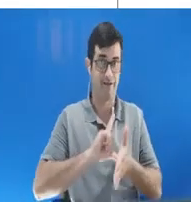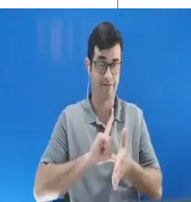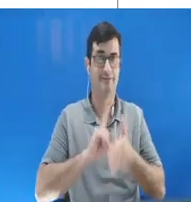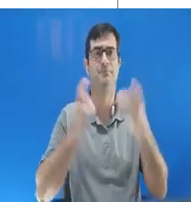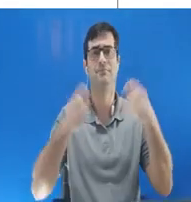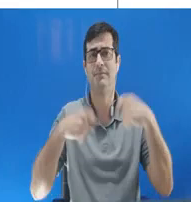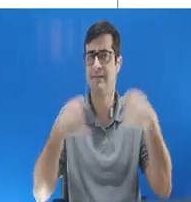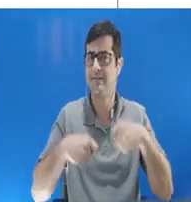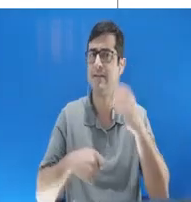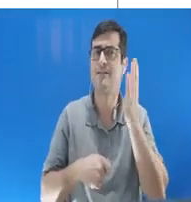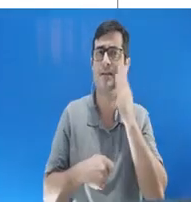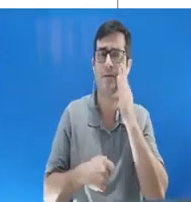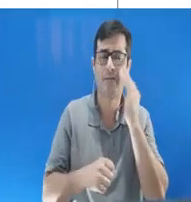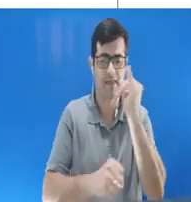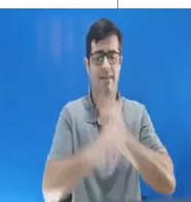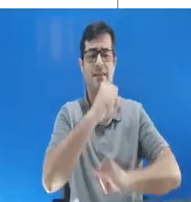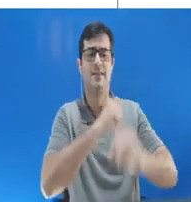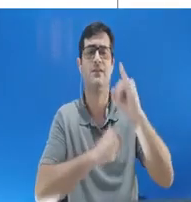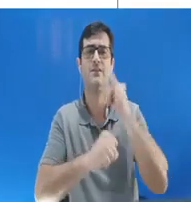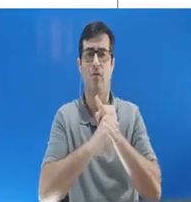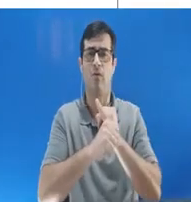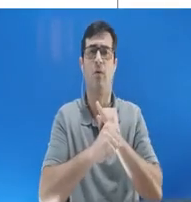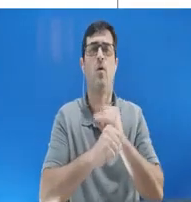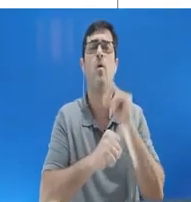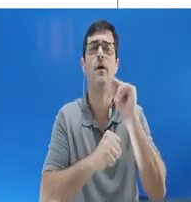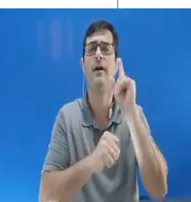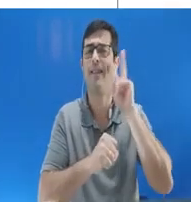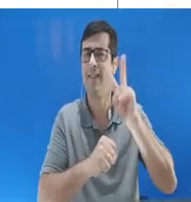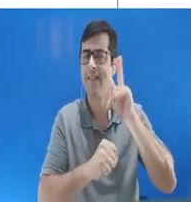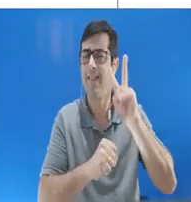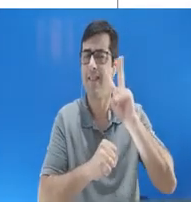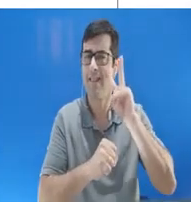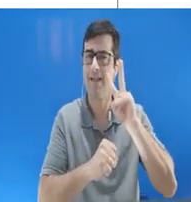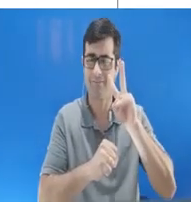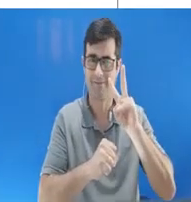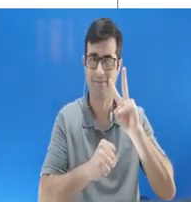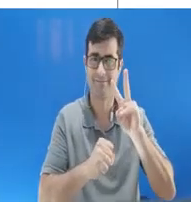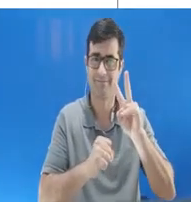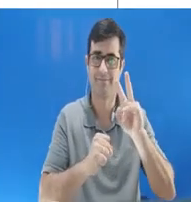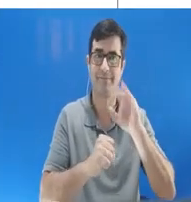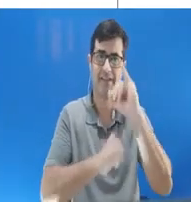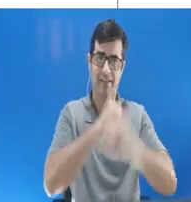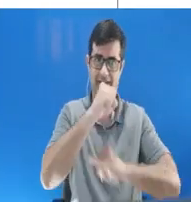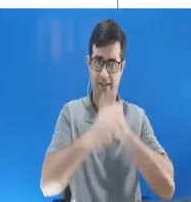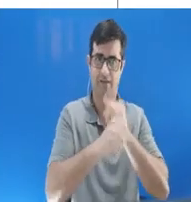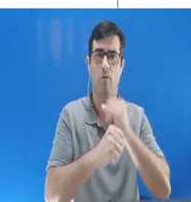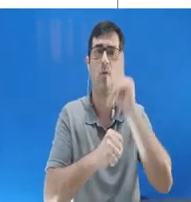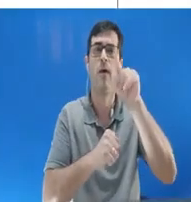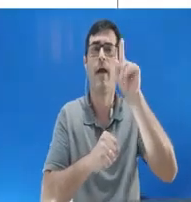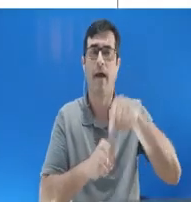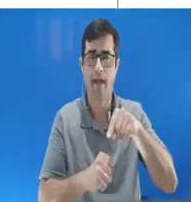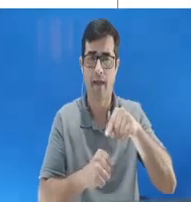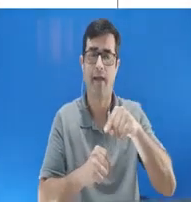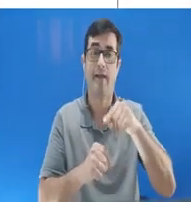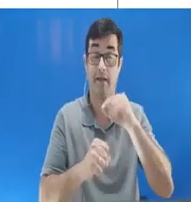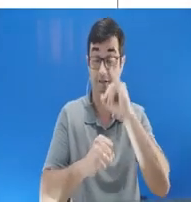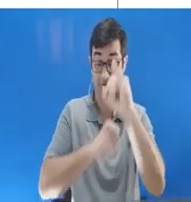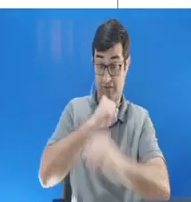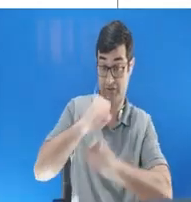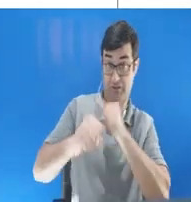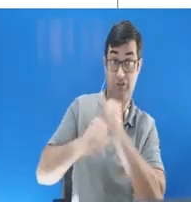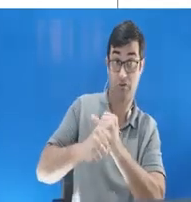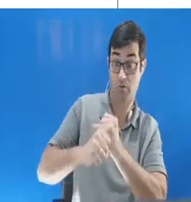pouco nisso, a gente vai ter que definir o que são íons, né? Relembrando o conteúdo lá do ensino médio. Íons são